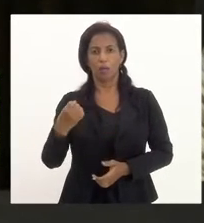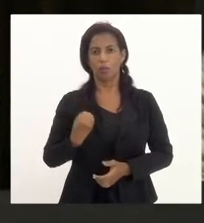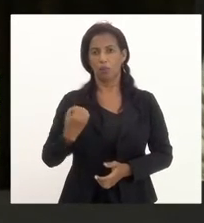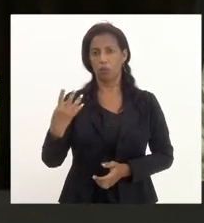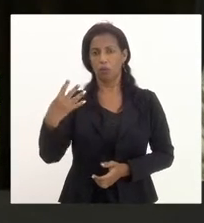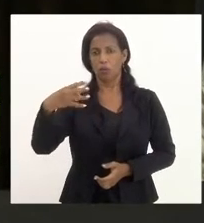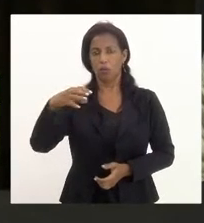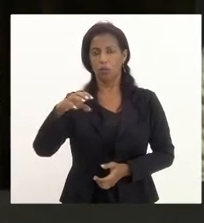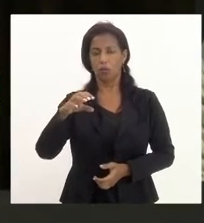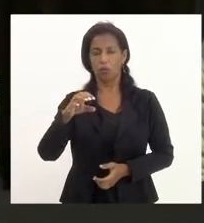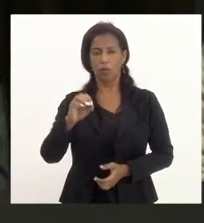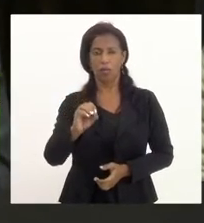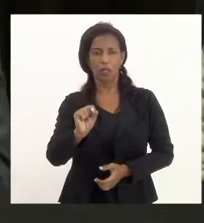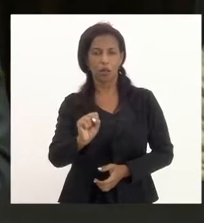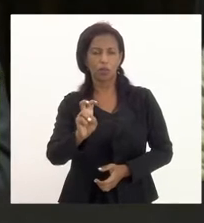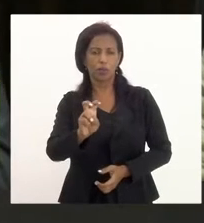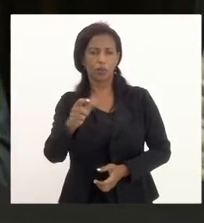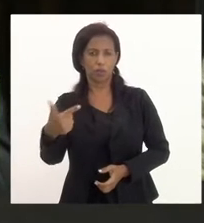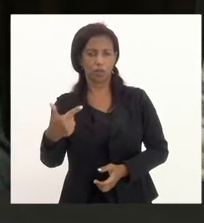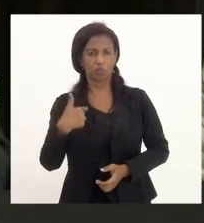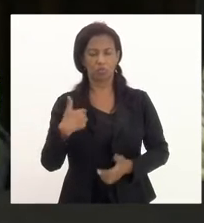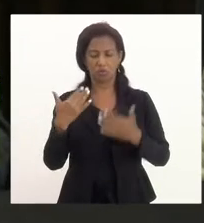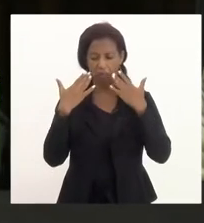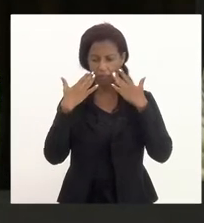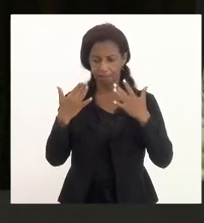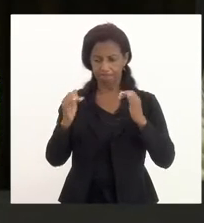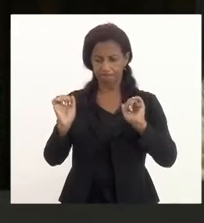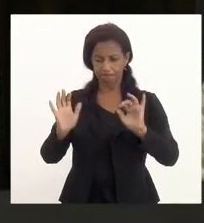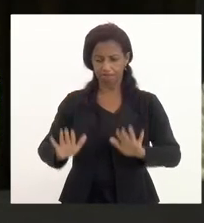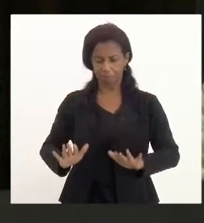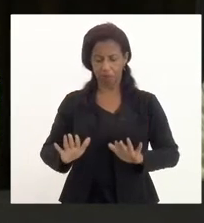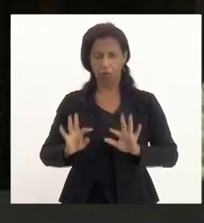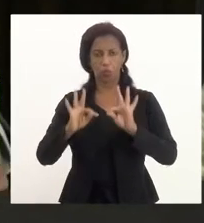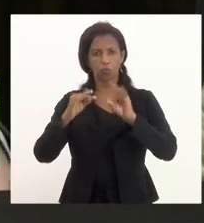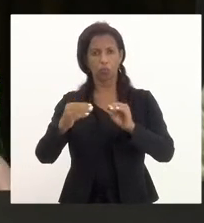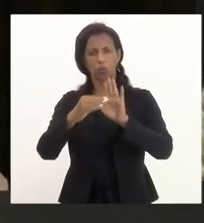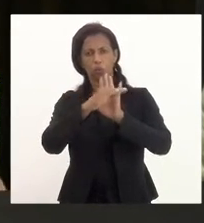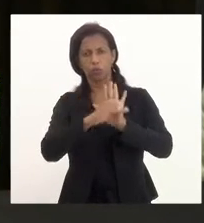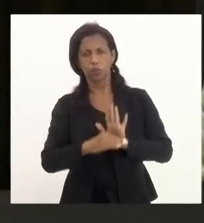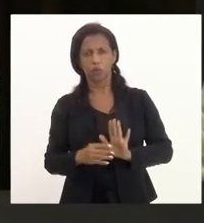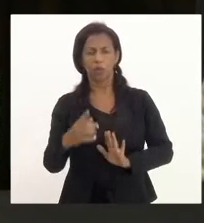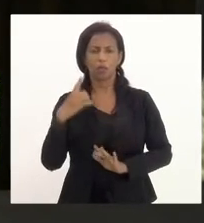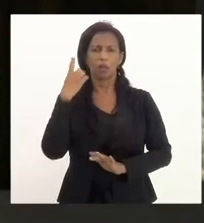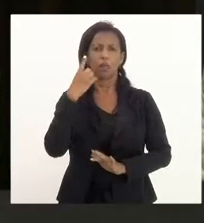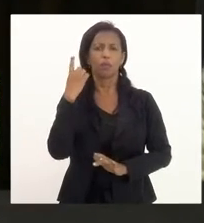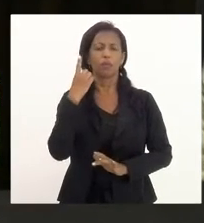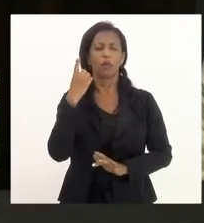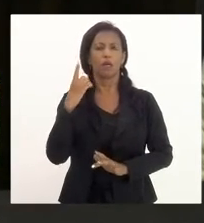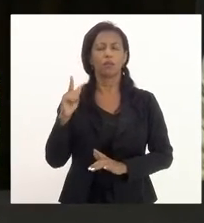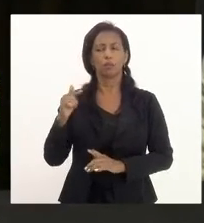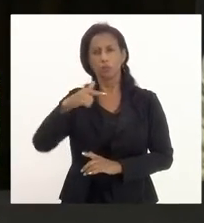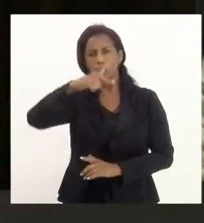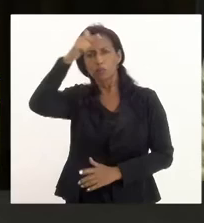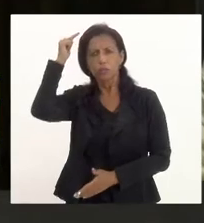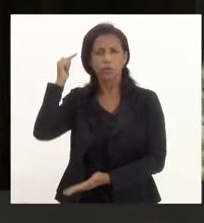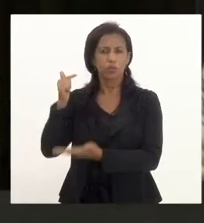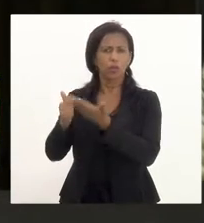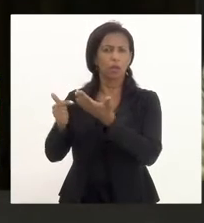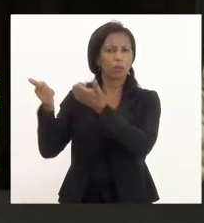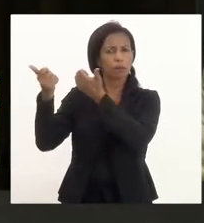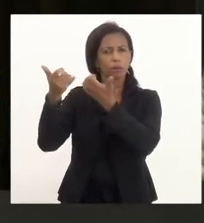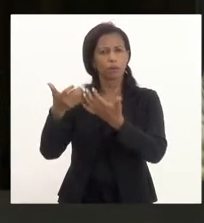48 e 52 eu já me sentindo contemplado por muita das questões que Deputado nos Paulo levantou e é